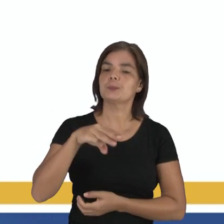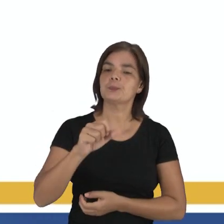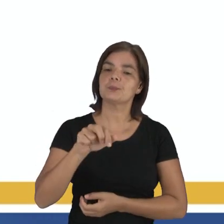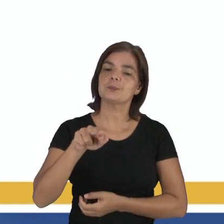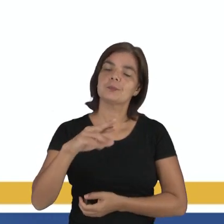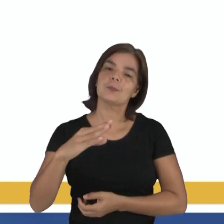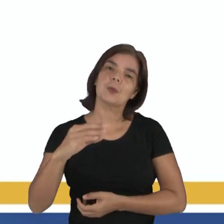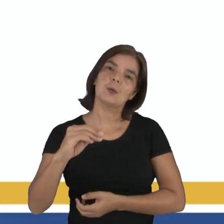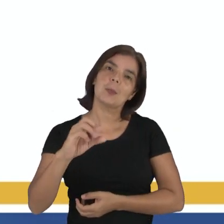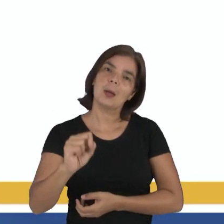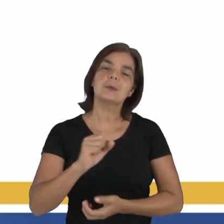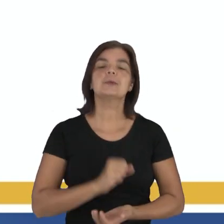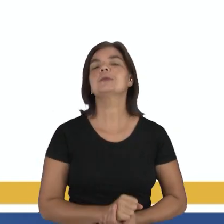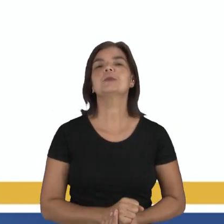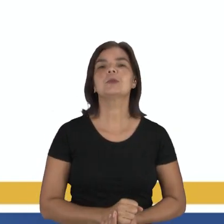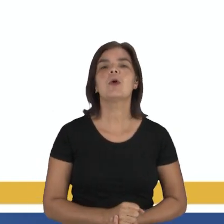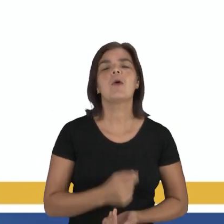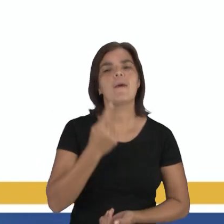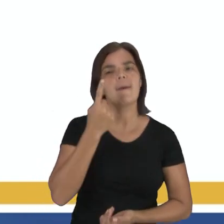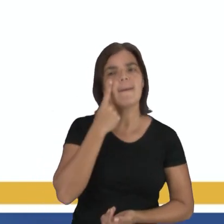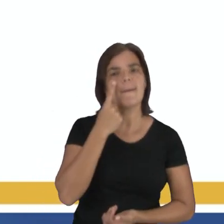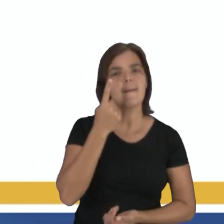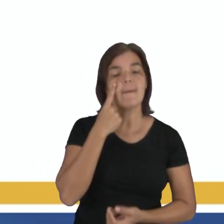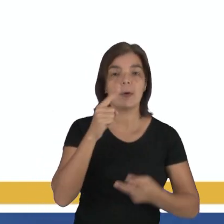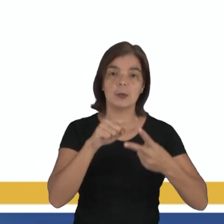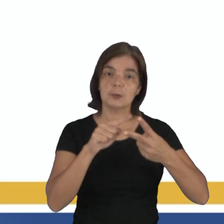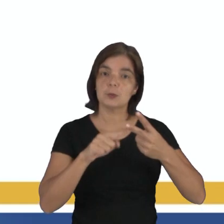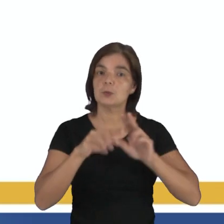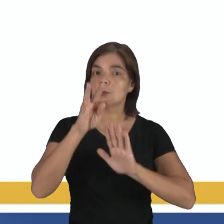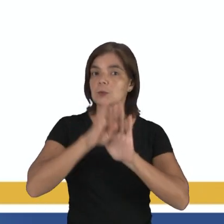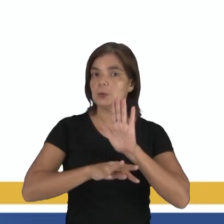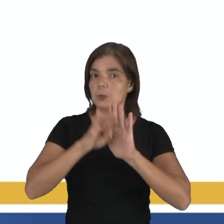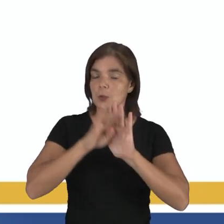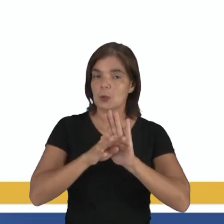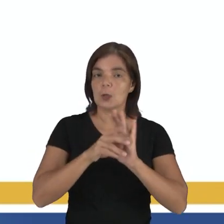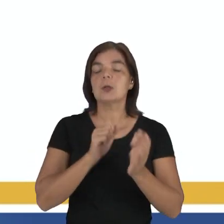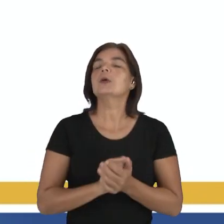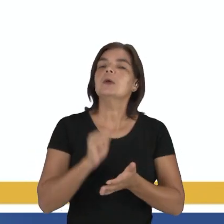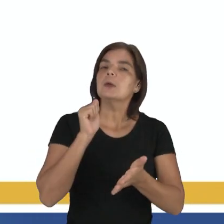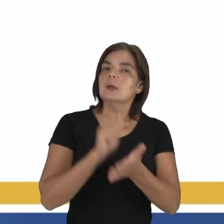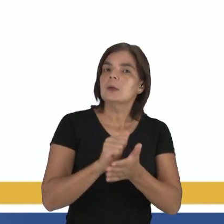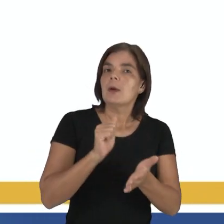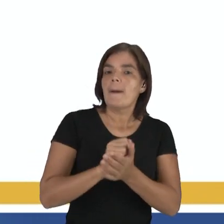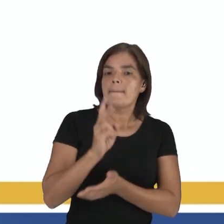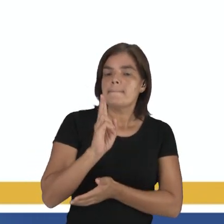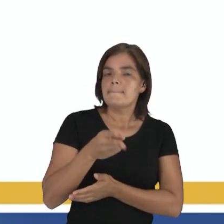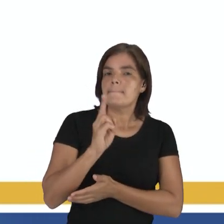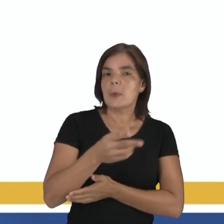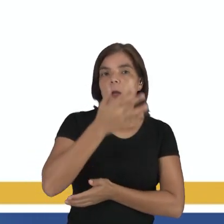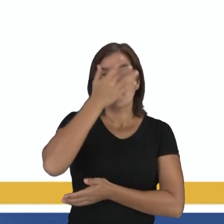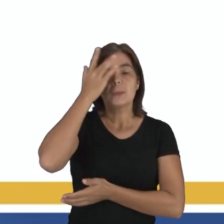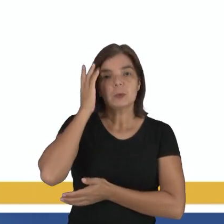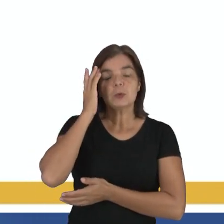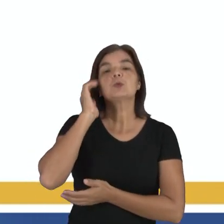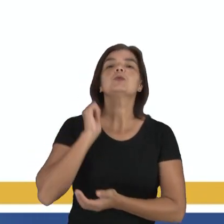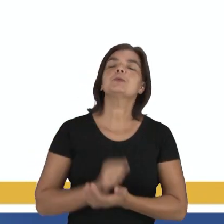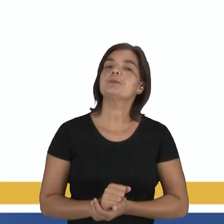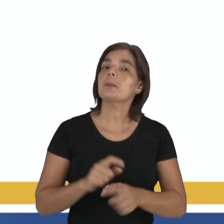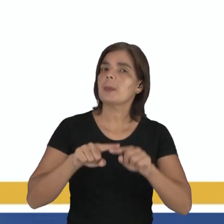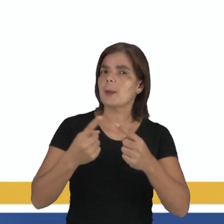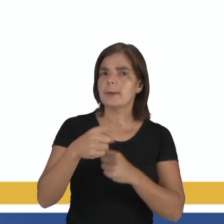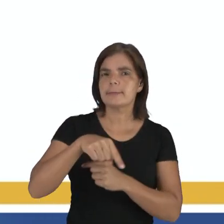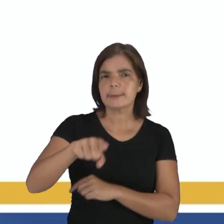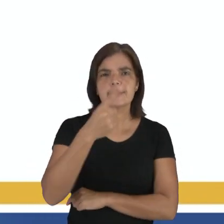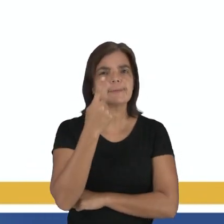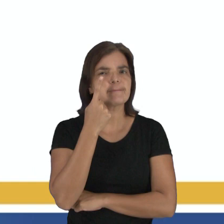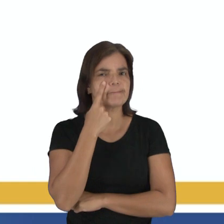agradeço. Marcos. Gente, observem, os dois textos, eles foram escritos pela mesma pessoa, pelo Marcos. Mas